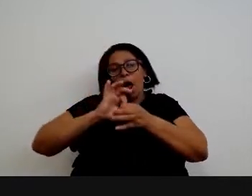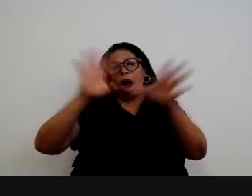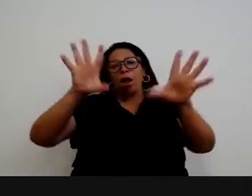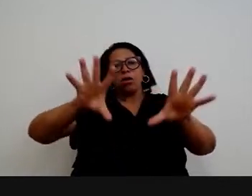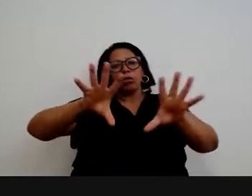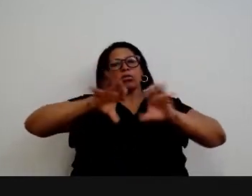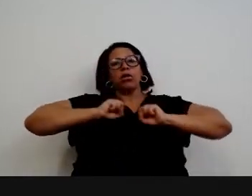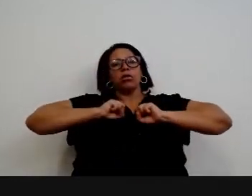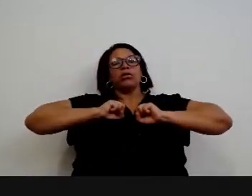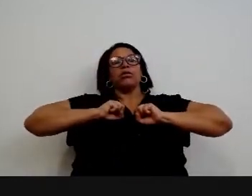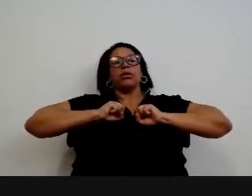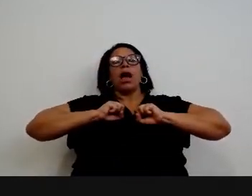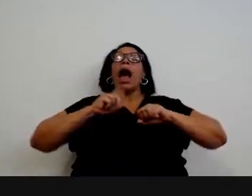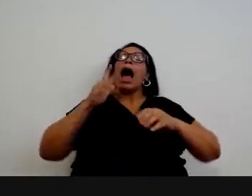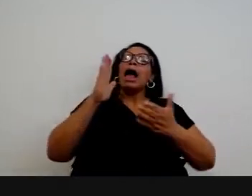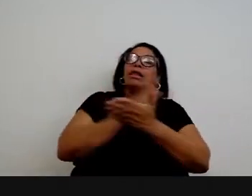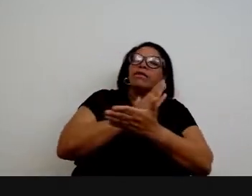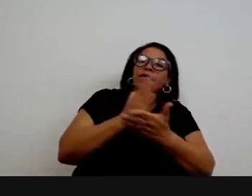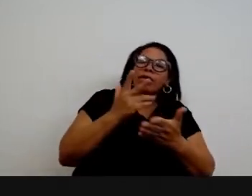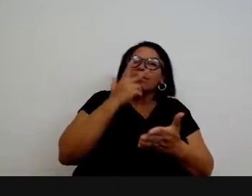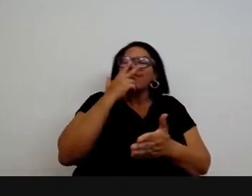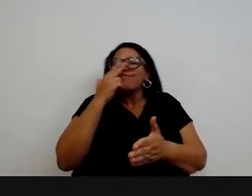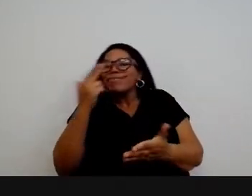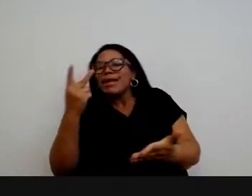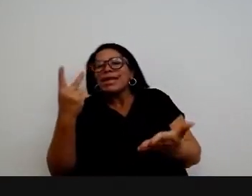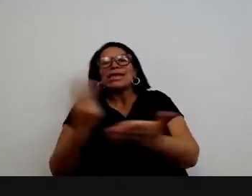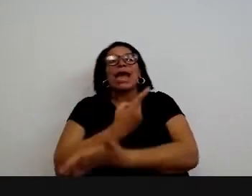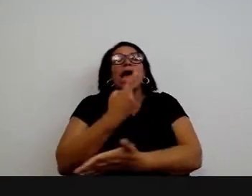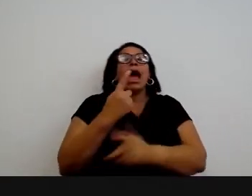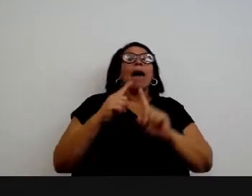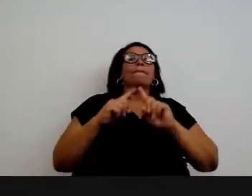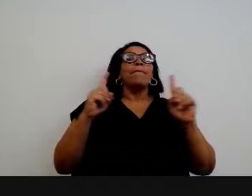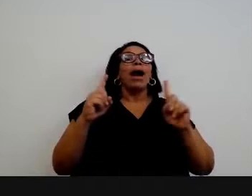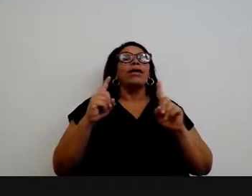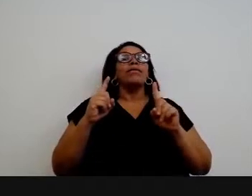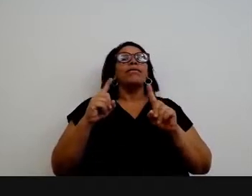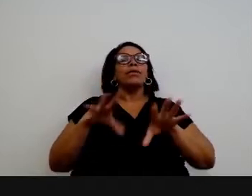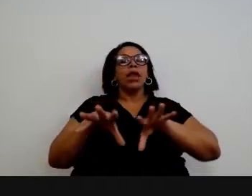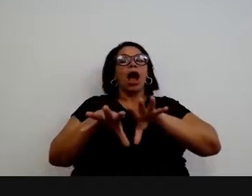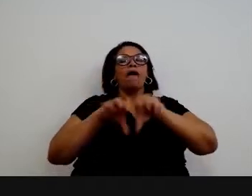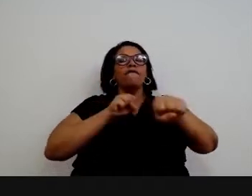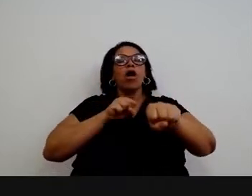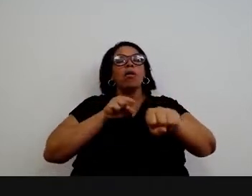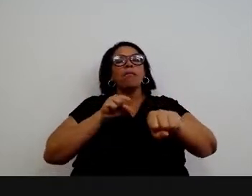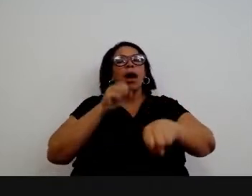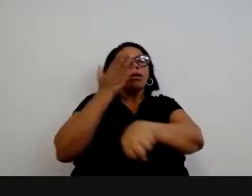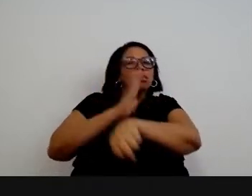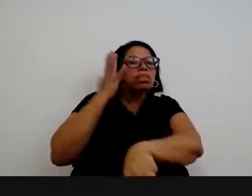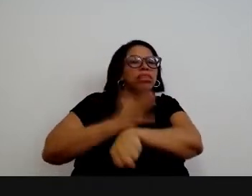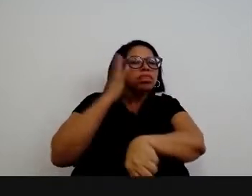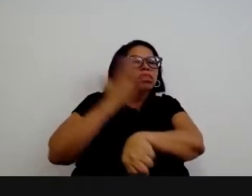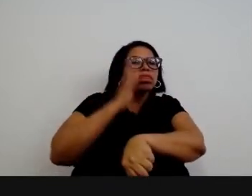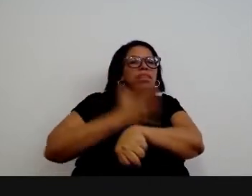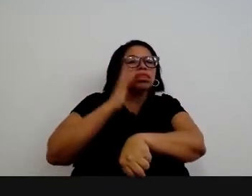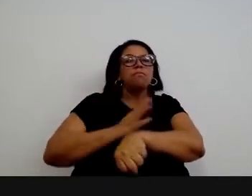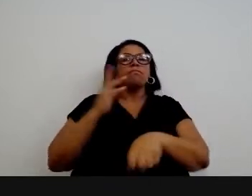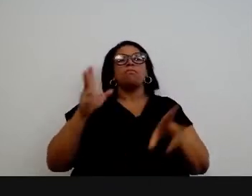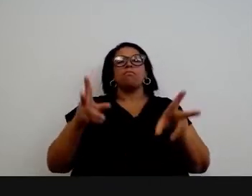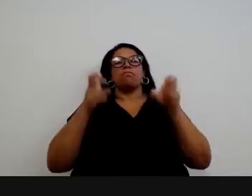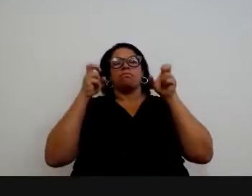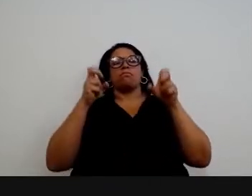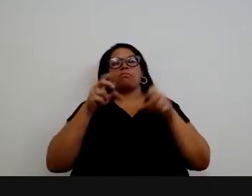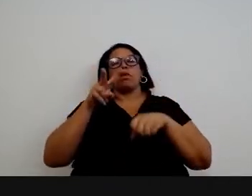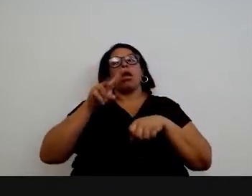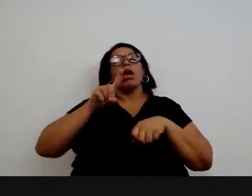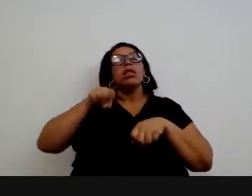às vezes, se escorrega, deixa de ser democrático aqui, mas quanto mais formado e preparado, mais a gente percebe.